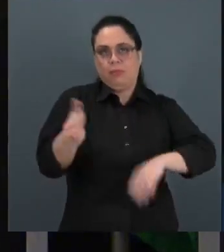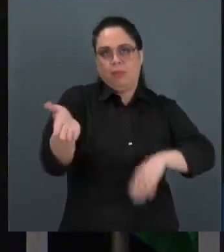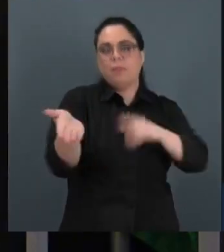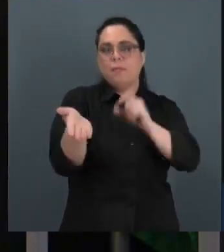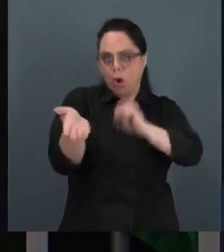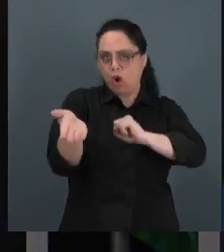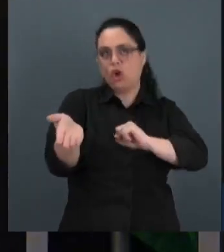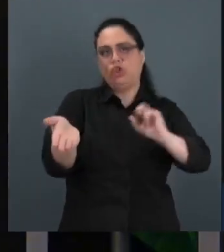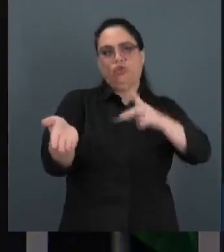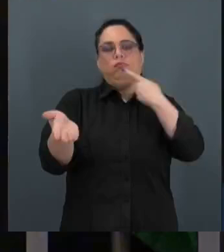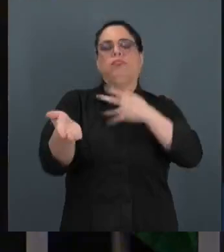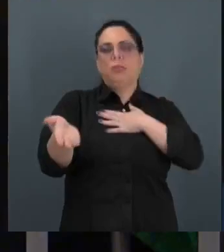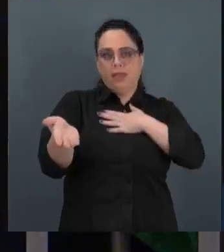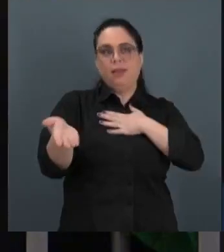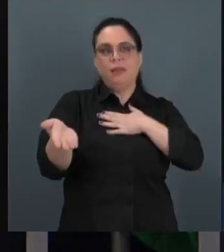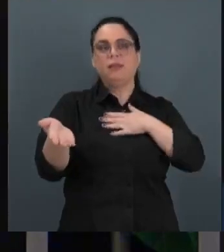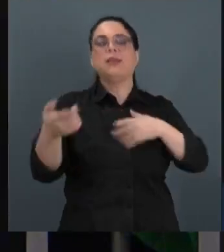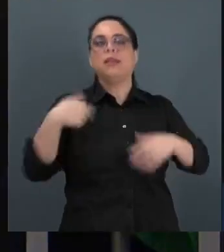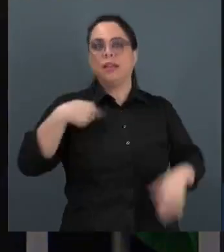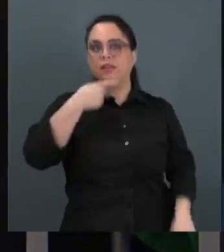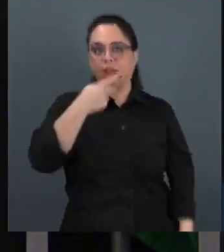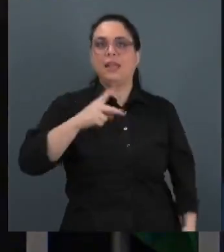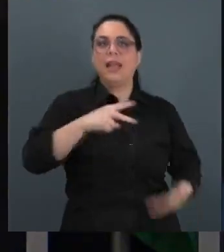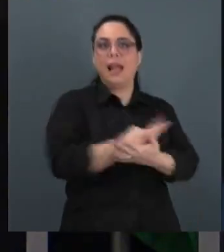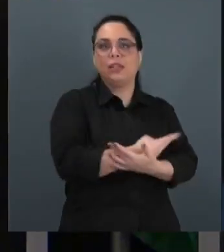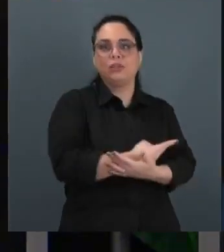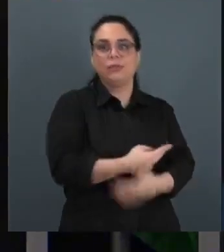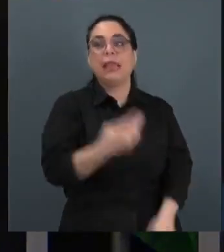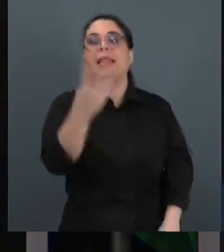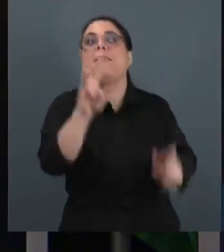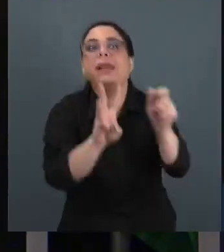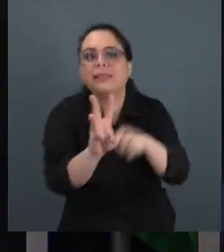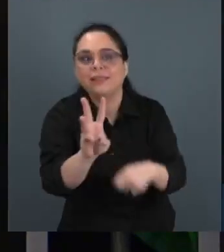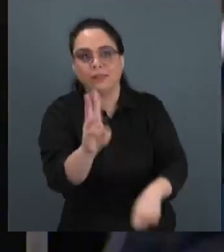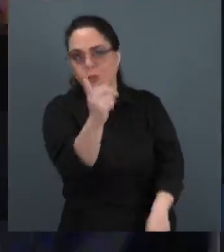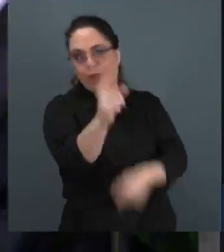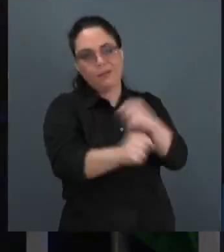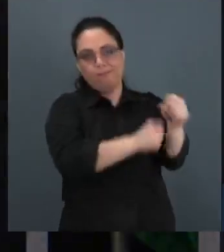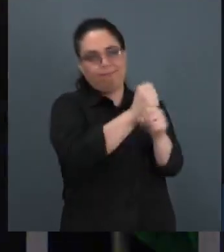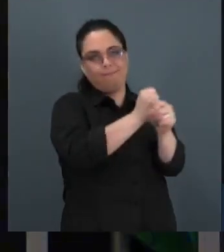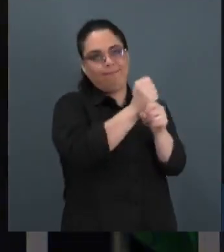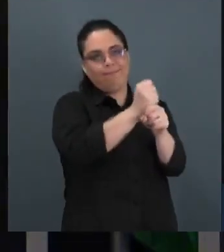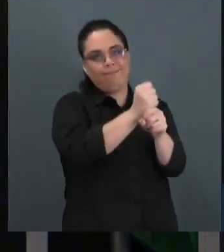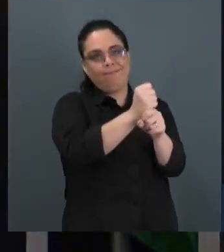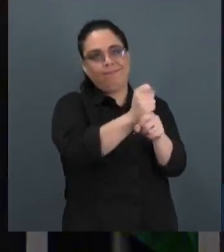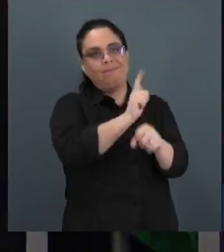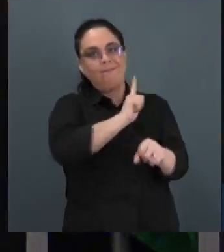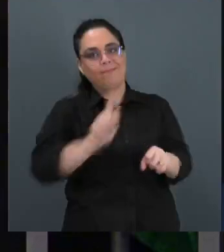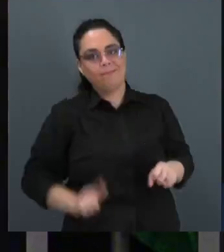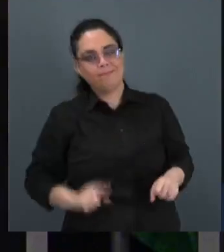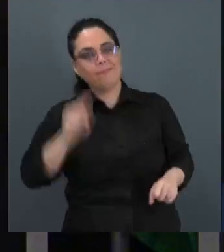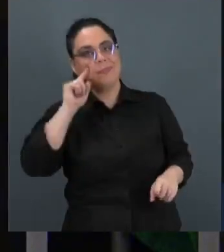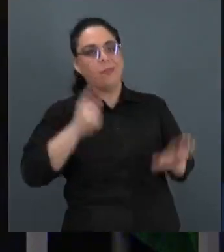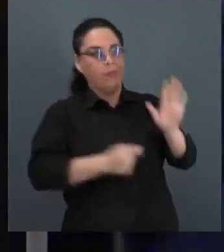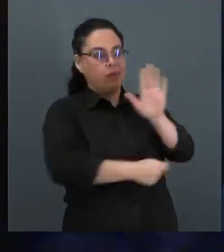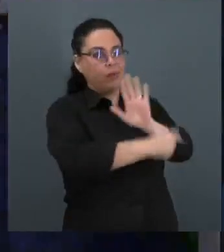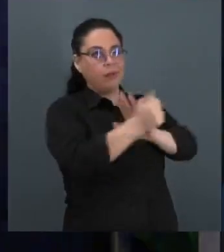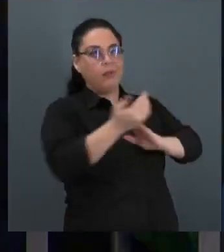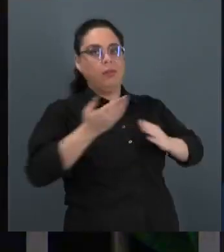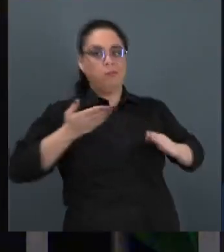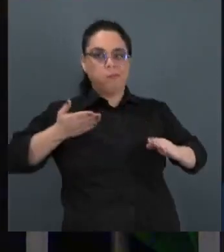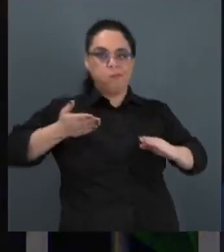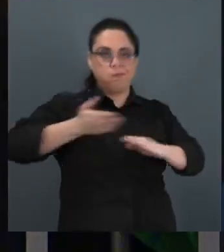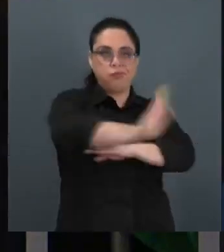Ananias. Dou a mão à palmatória. Não resistiu há 3 meses. O governo passou por cima do arcabouço 3 meses depois e